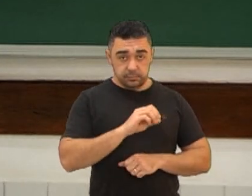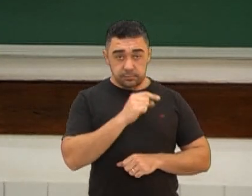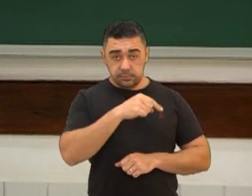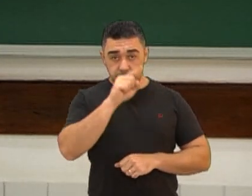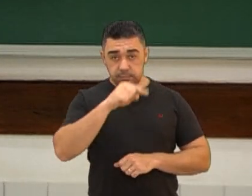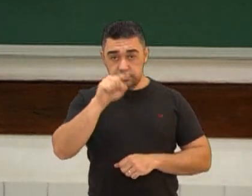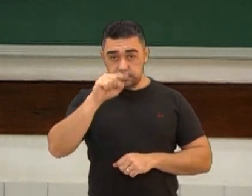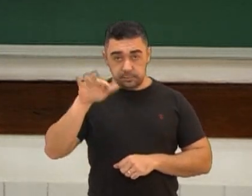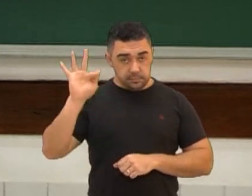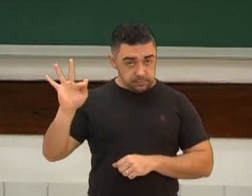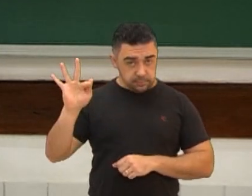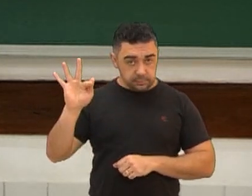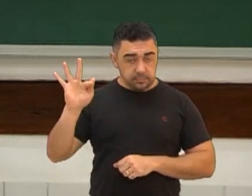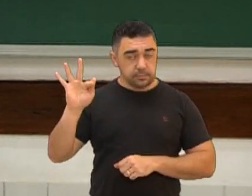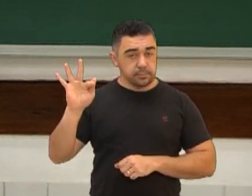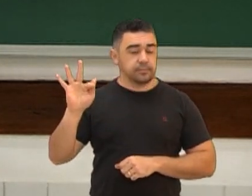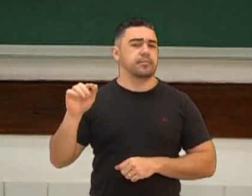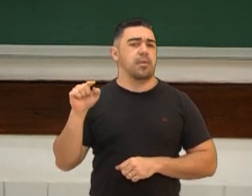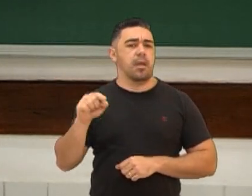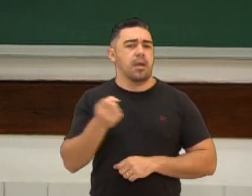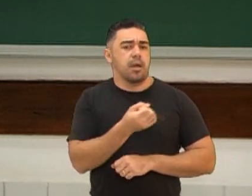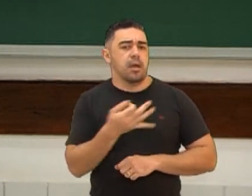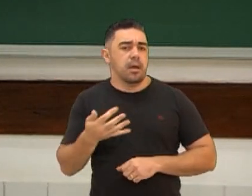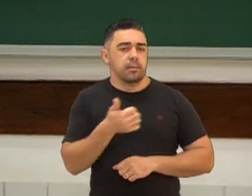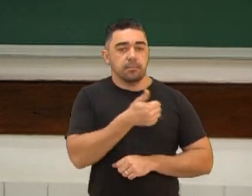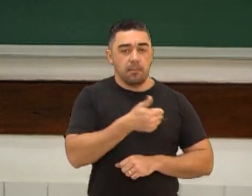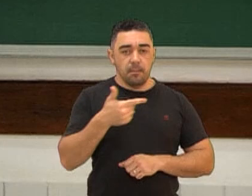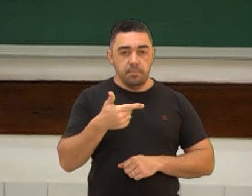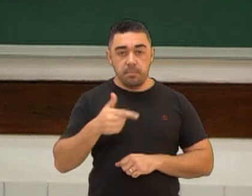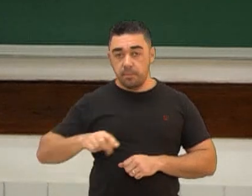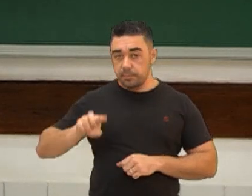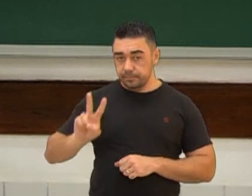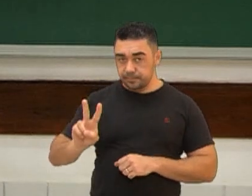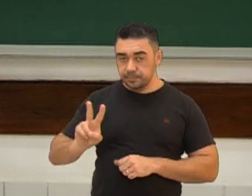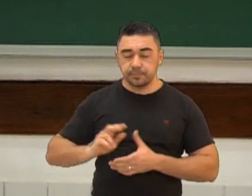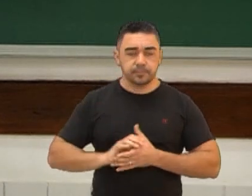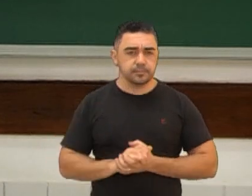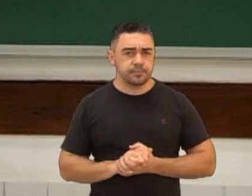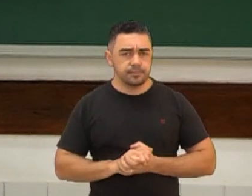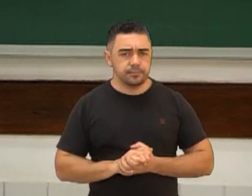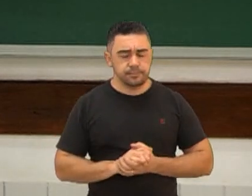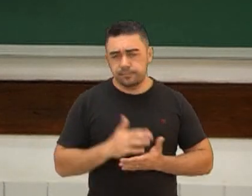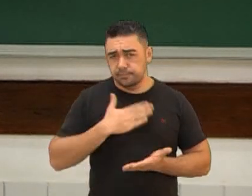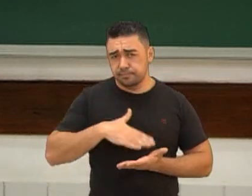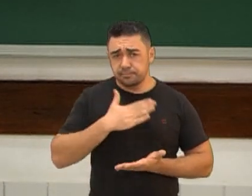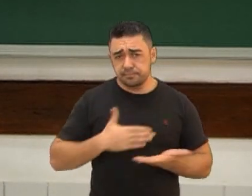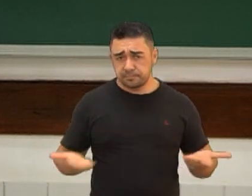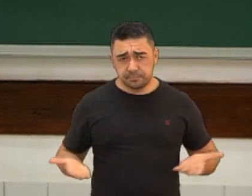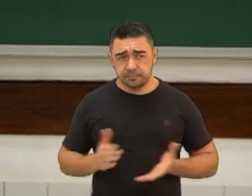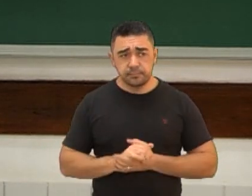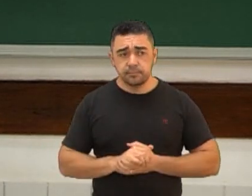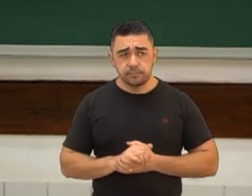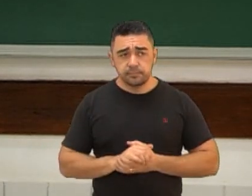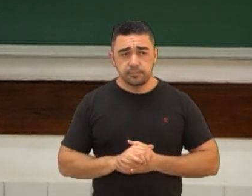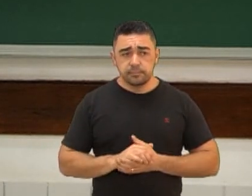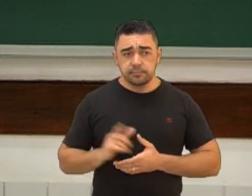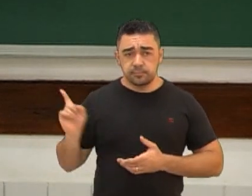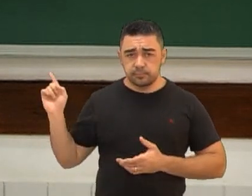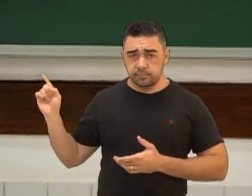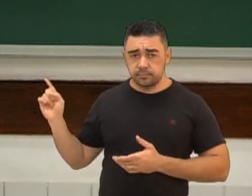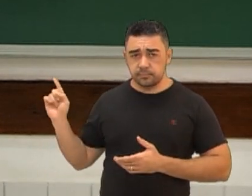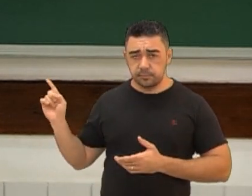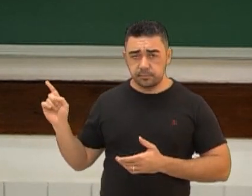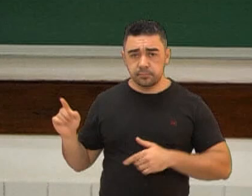microfarad e a tensão é 12 volts. Bom, é tranquilo de resolver. Basta a gente pegar a